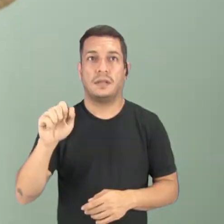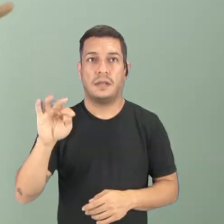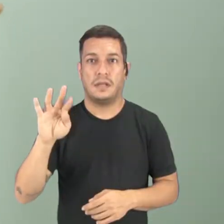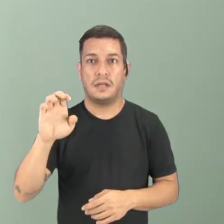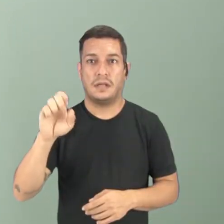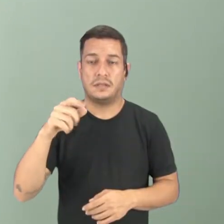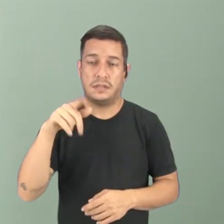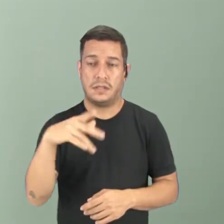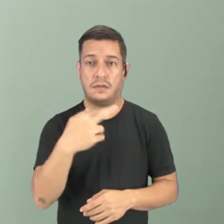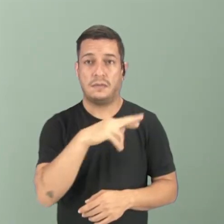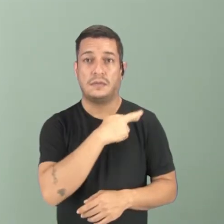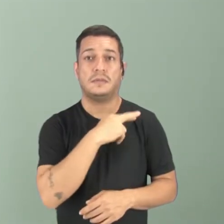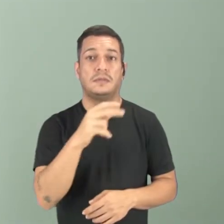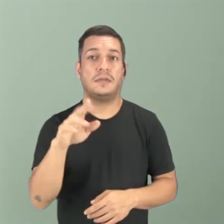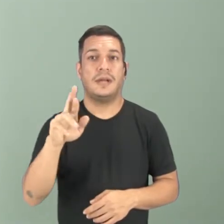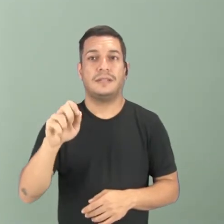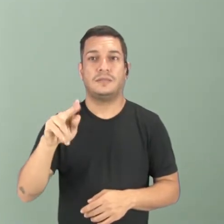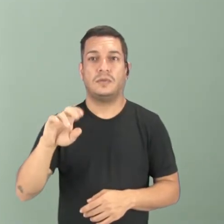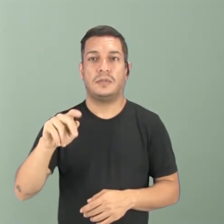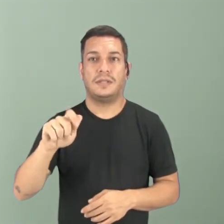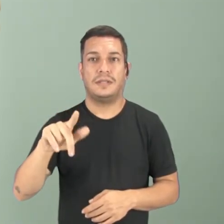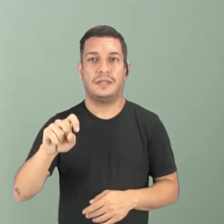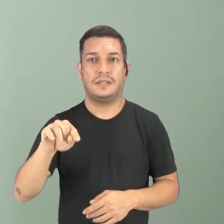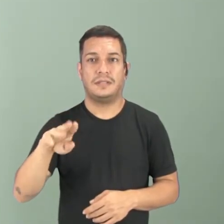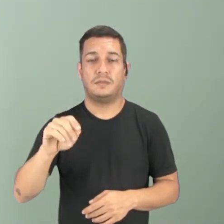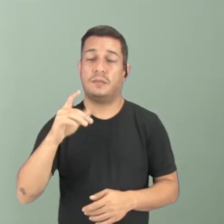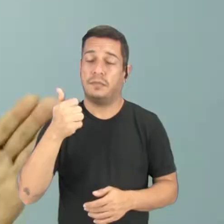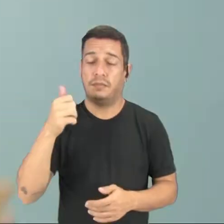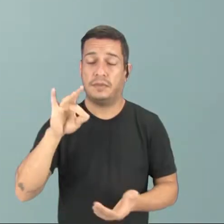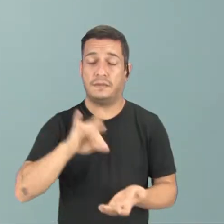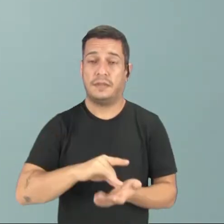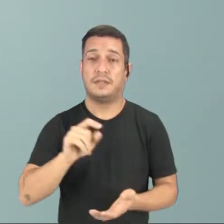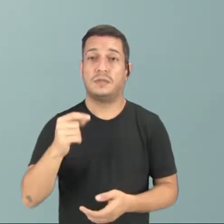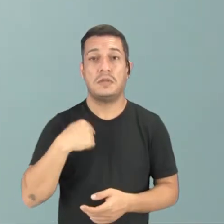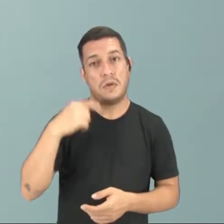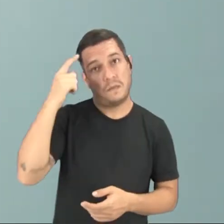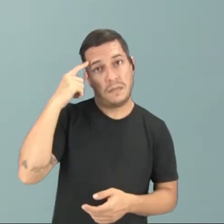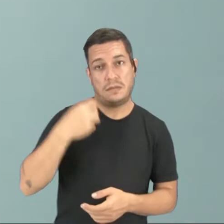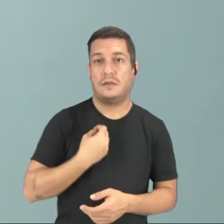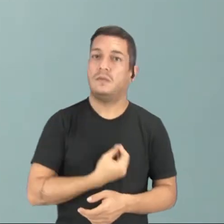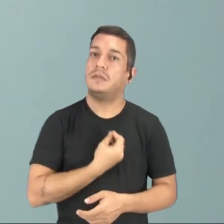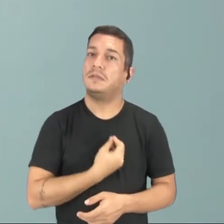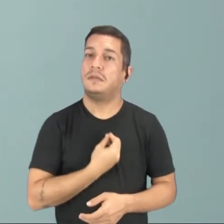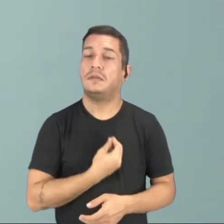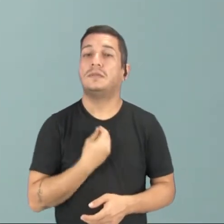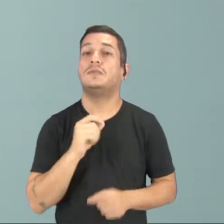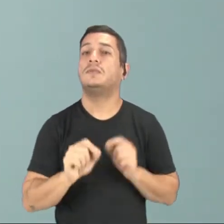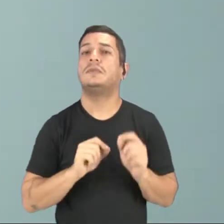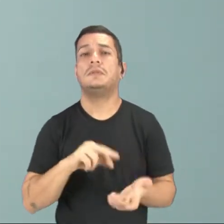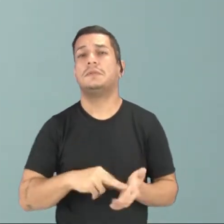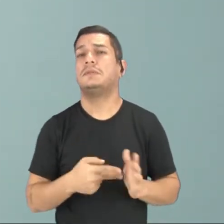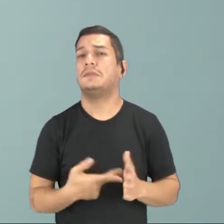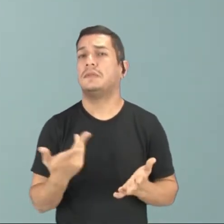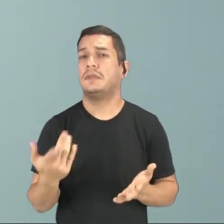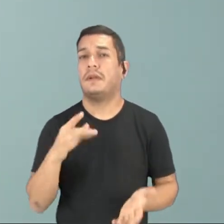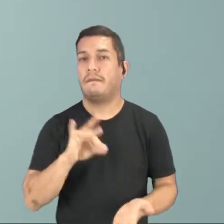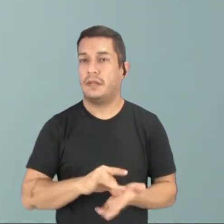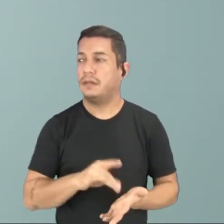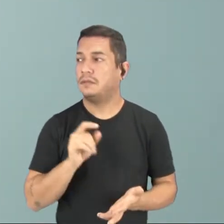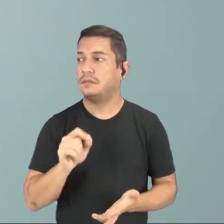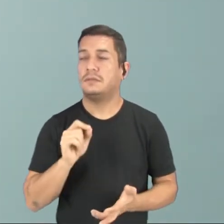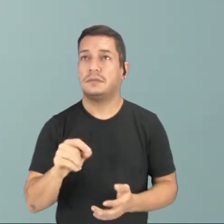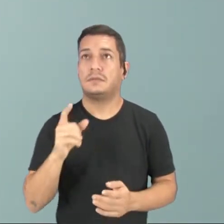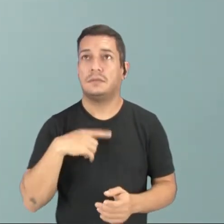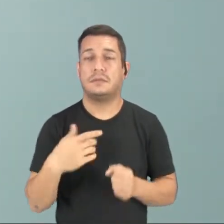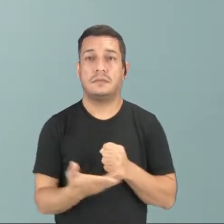do racionalismo e a primeira verdade metafísica de Descartes é eu penso, logo existo, e o que isso significa? Que a verdade